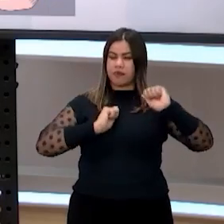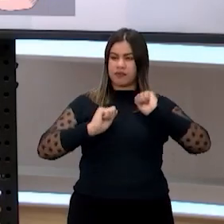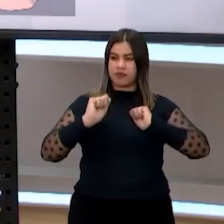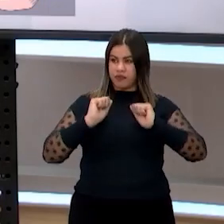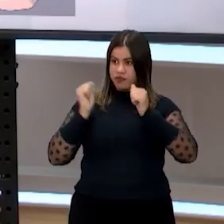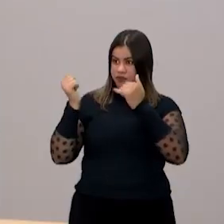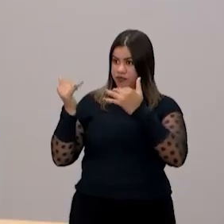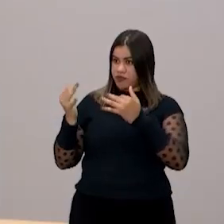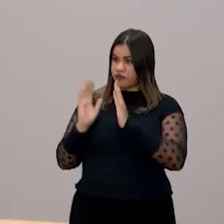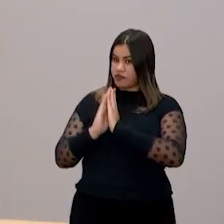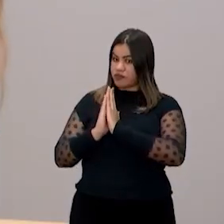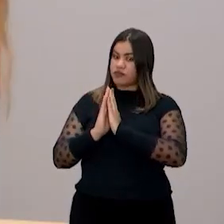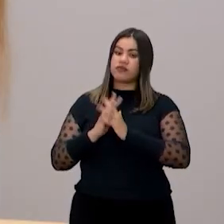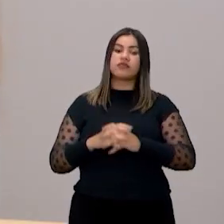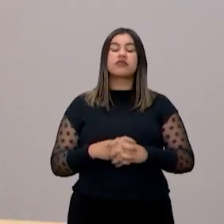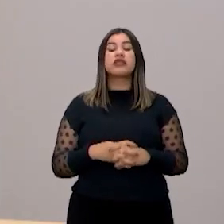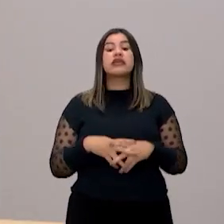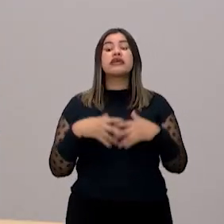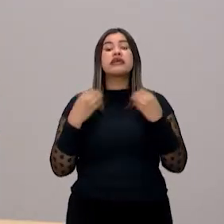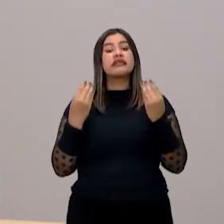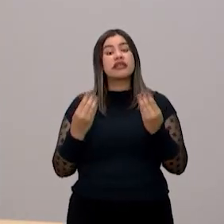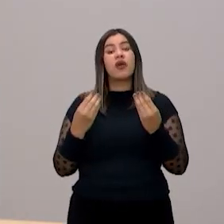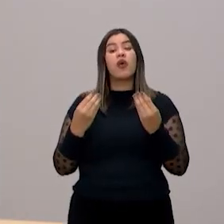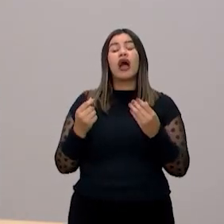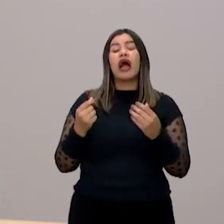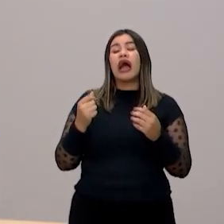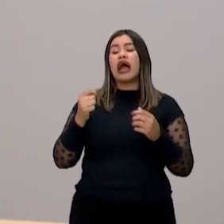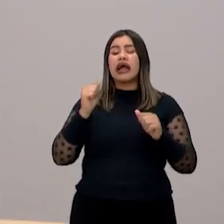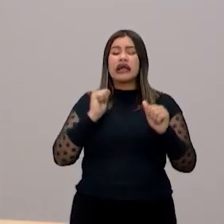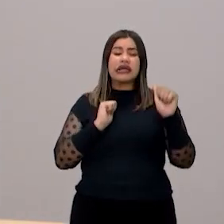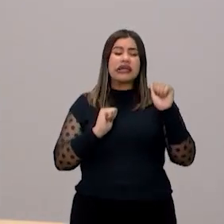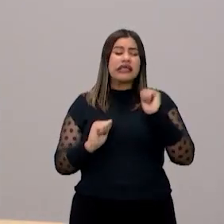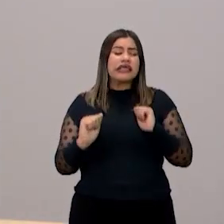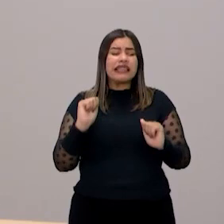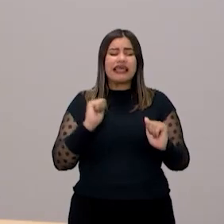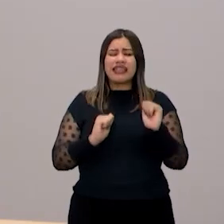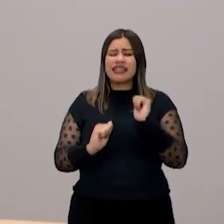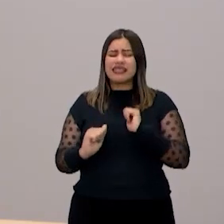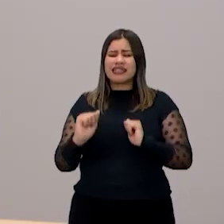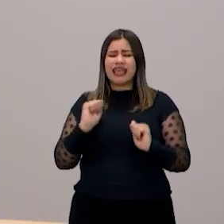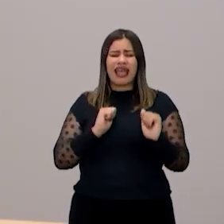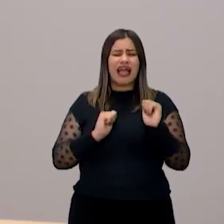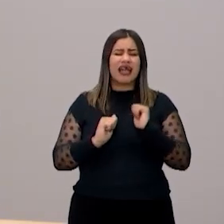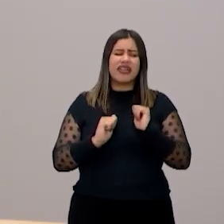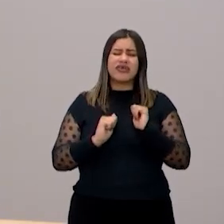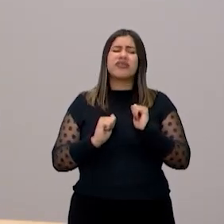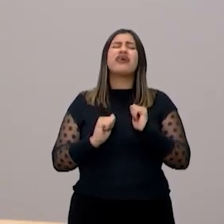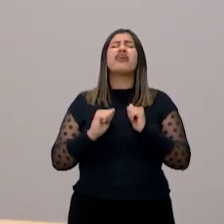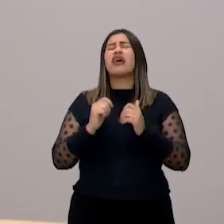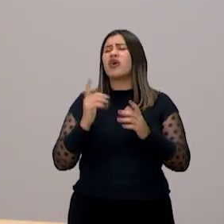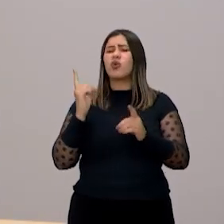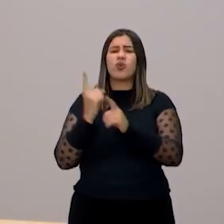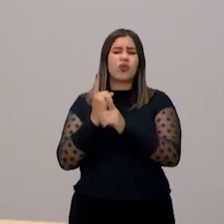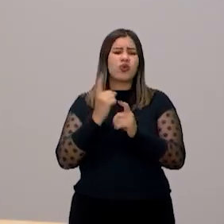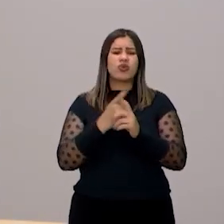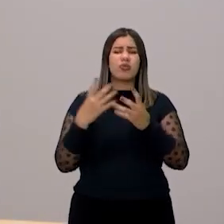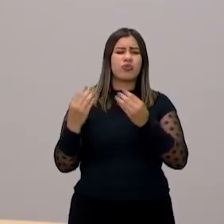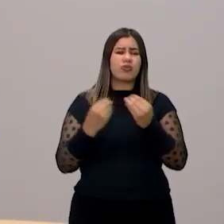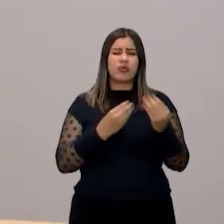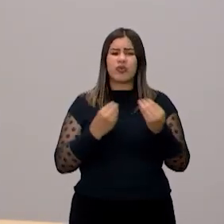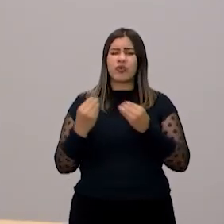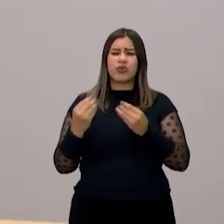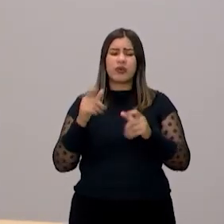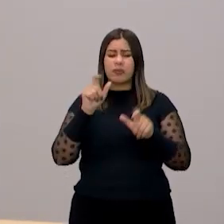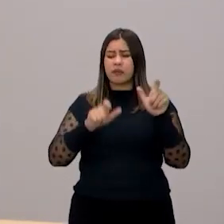isso, Mafezinha. Então, a ansiedade, a gente fica, né, pessoal, que é uma coisa cada vez mais comum, né, meu amigo, na contemporaneidade.